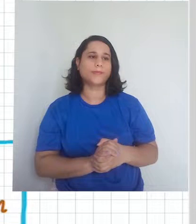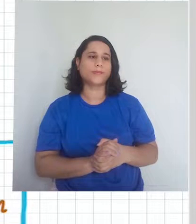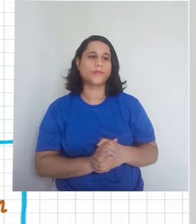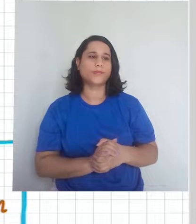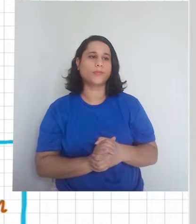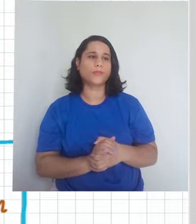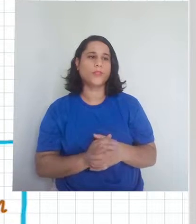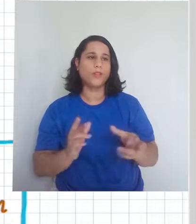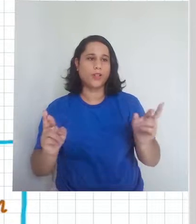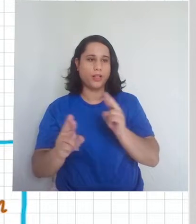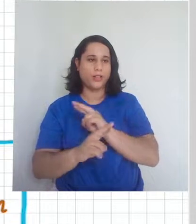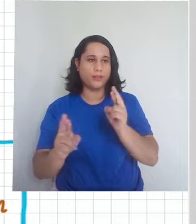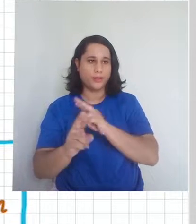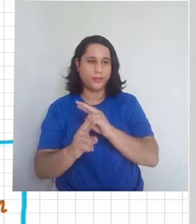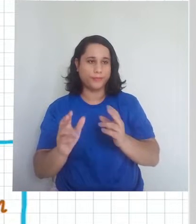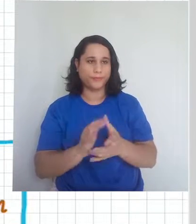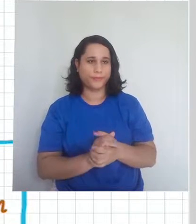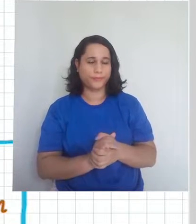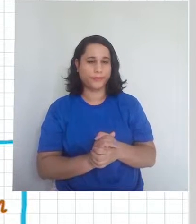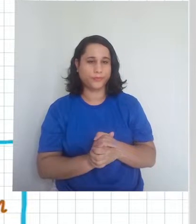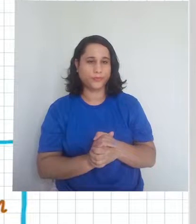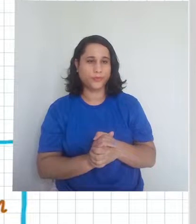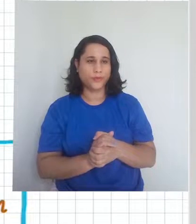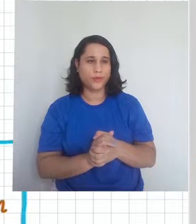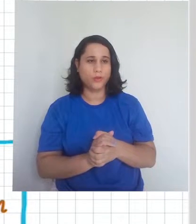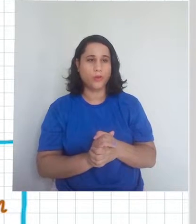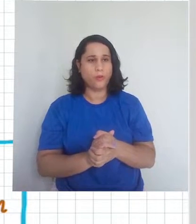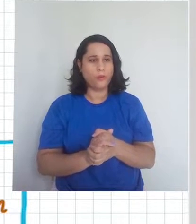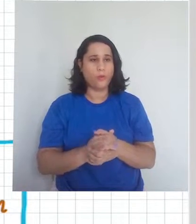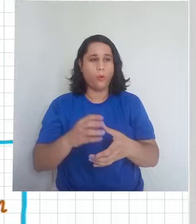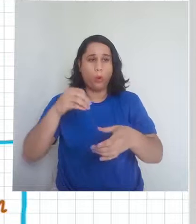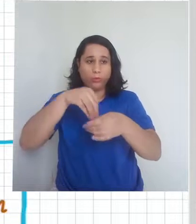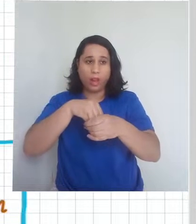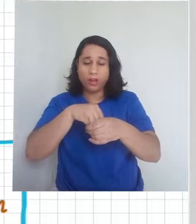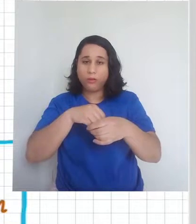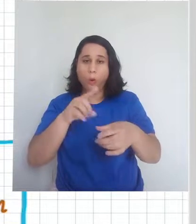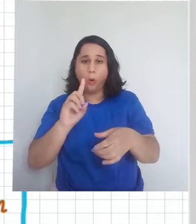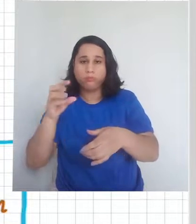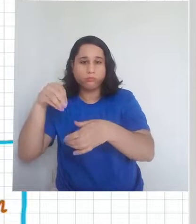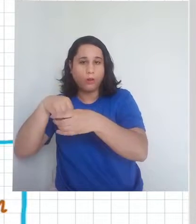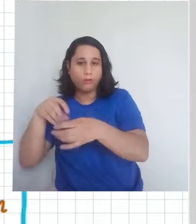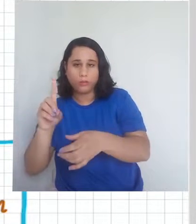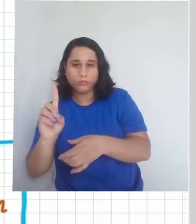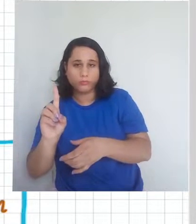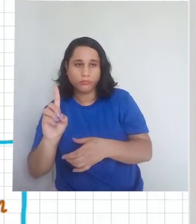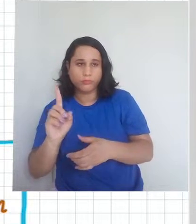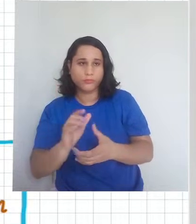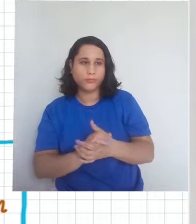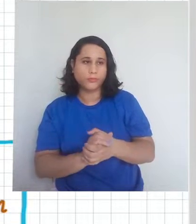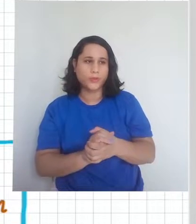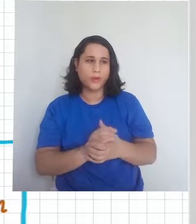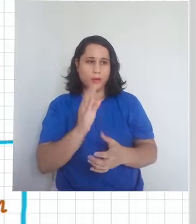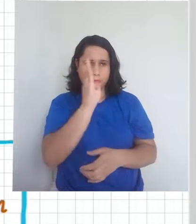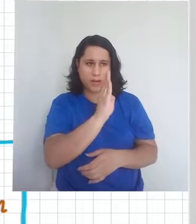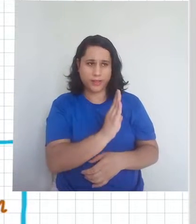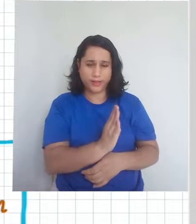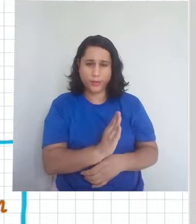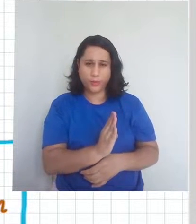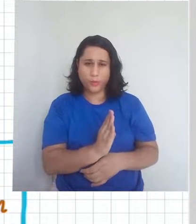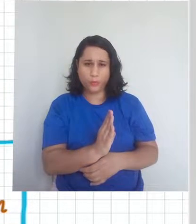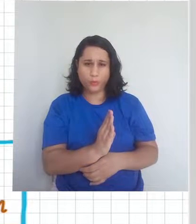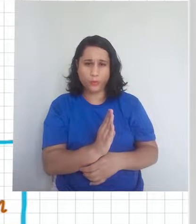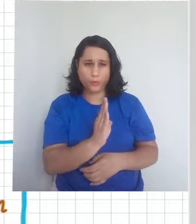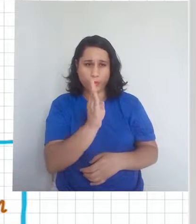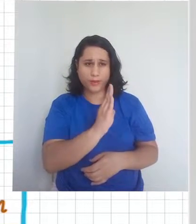Agora vamos relacionar. O símbolo seria contém ou não contém. Brasil contém Pernambuco? Ou